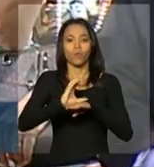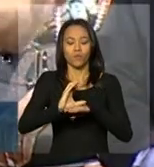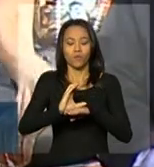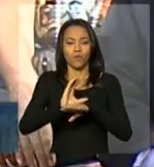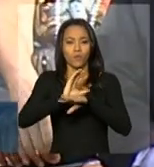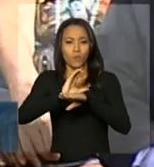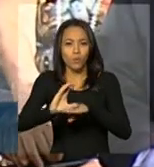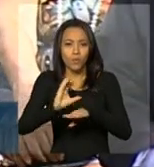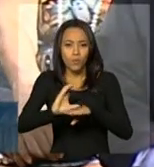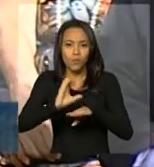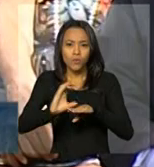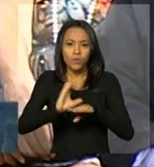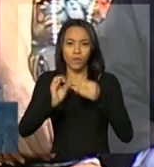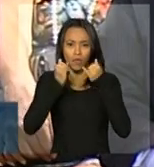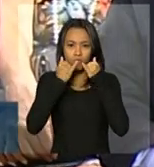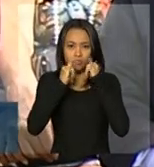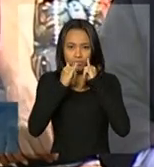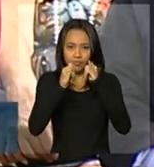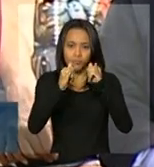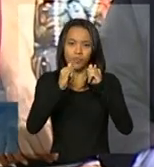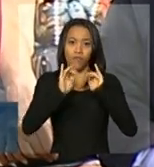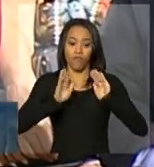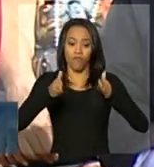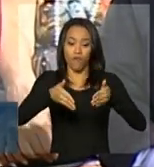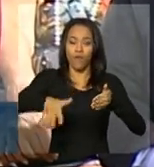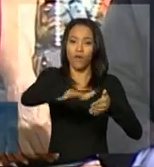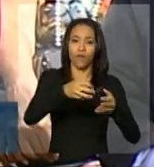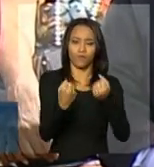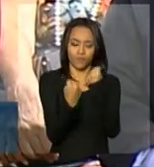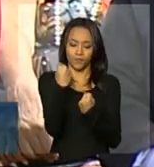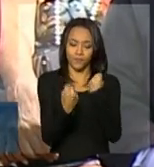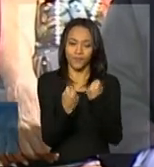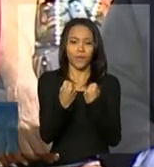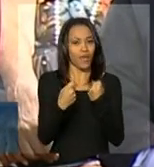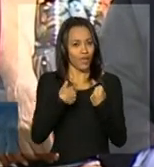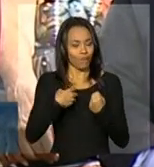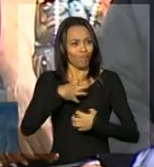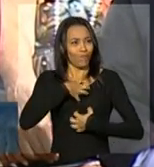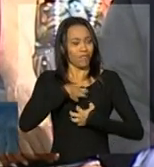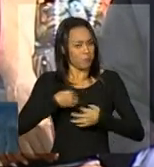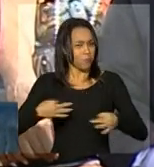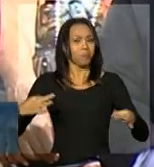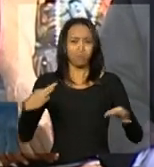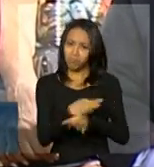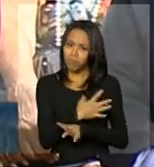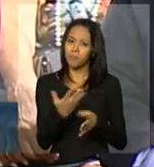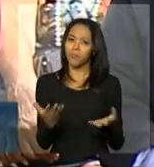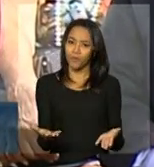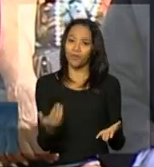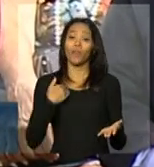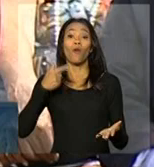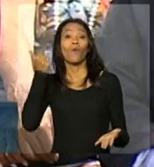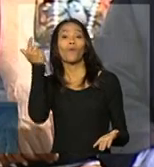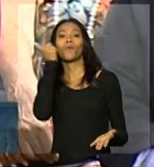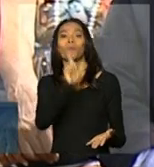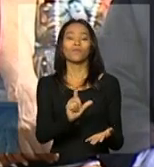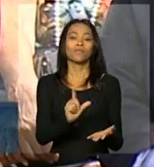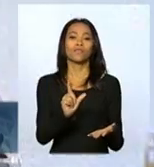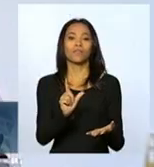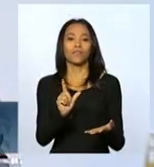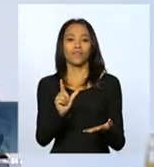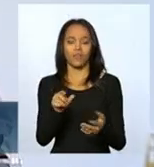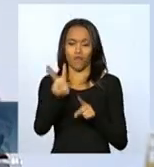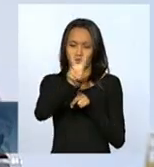no curso de elétrica automotiva. Sinto que estou muito preparado por conseguir responder às questões